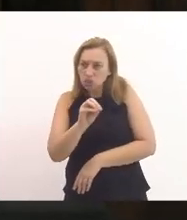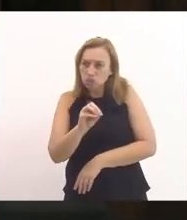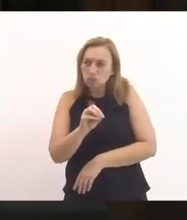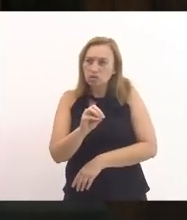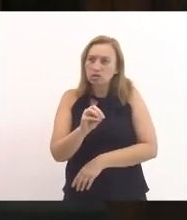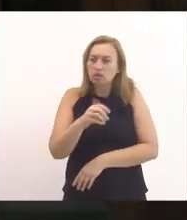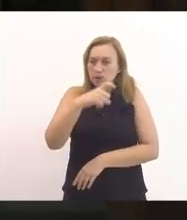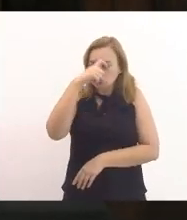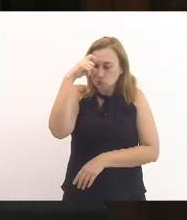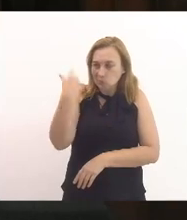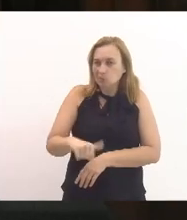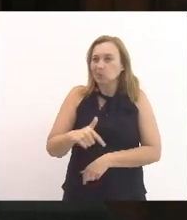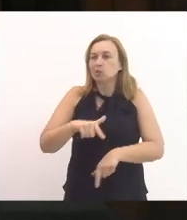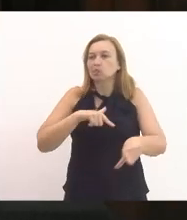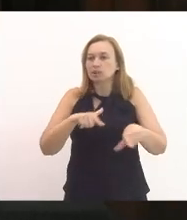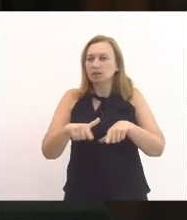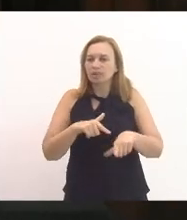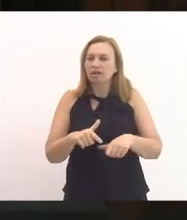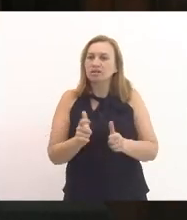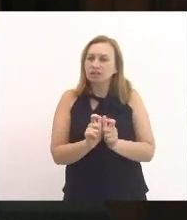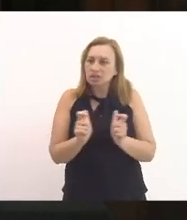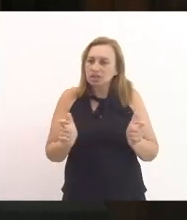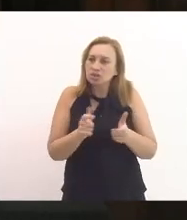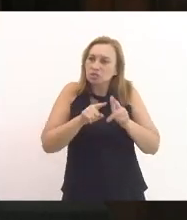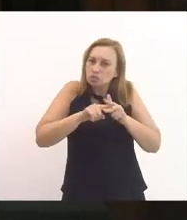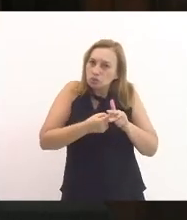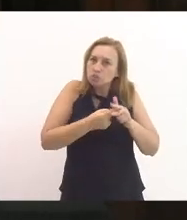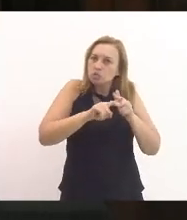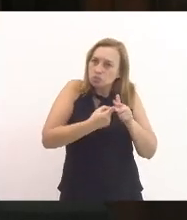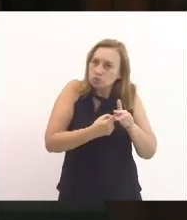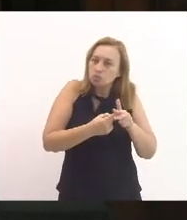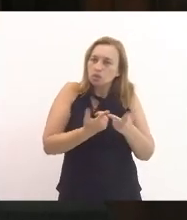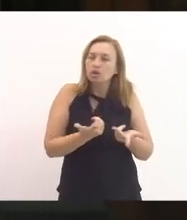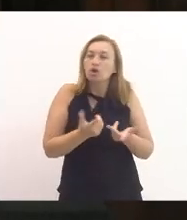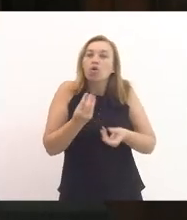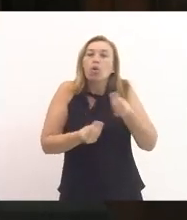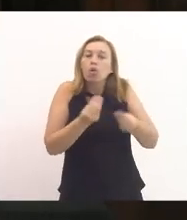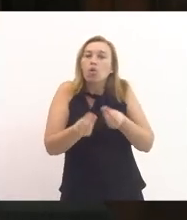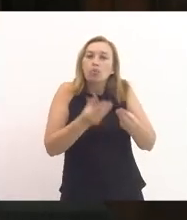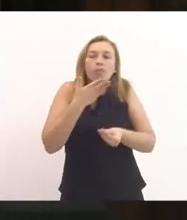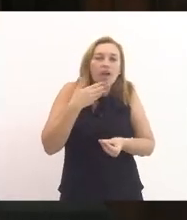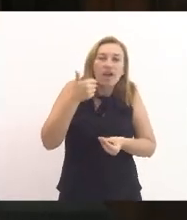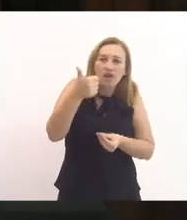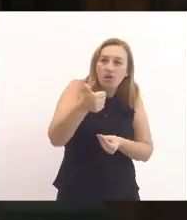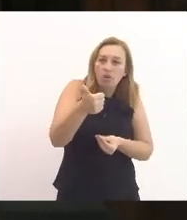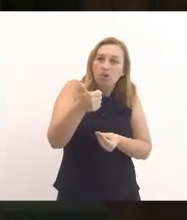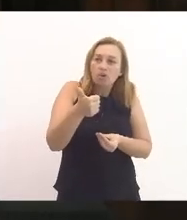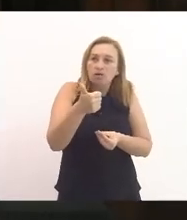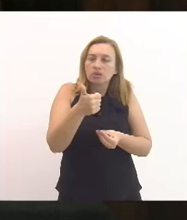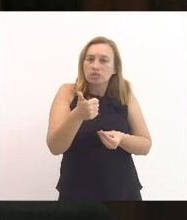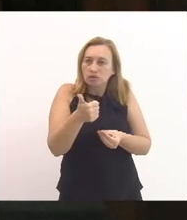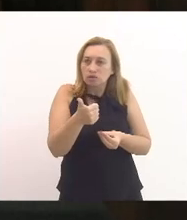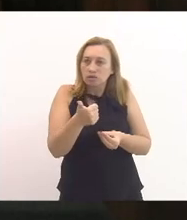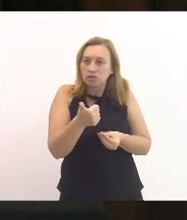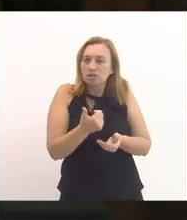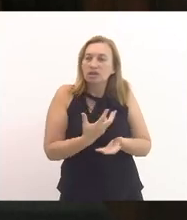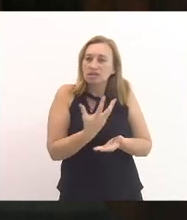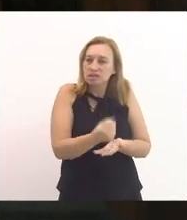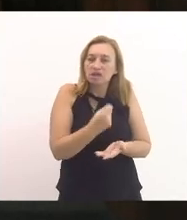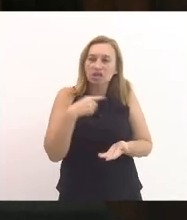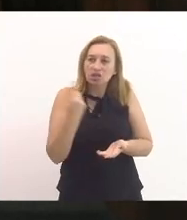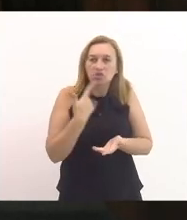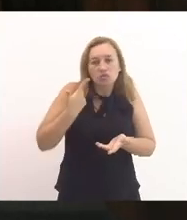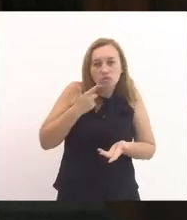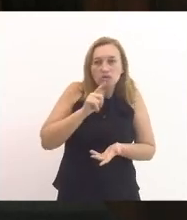deu um trabalho muito grande a corrigi-la de forma com que seria melhor que fosse suprimida e que a gente